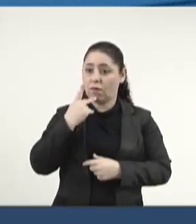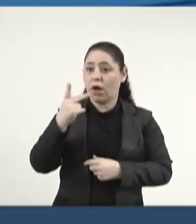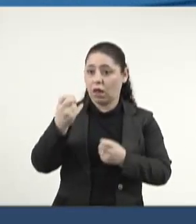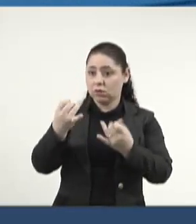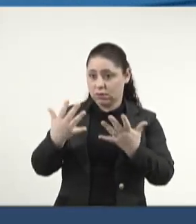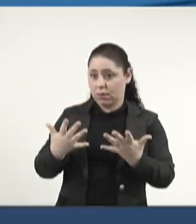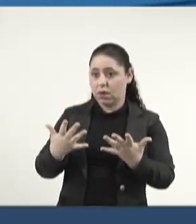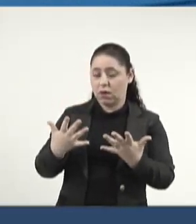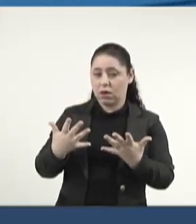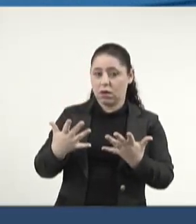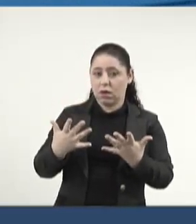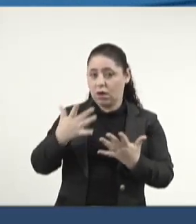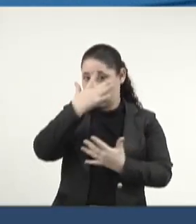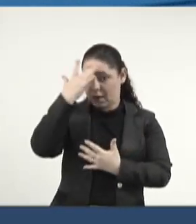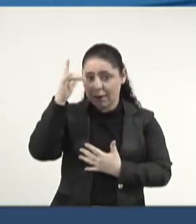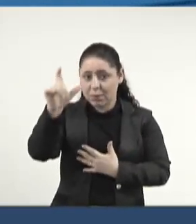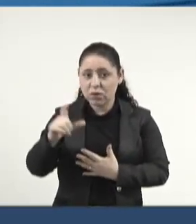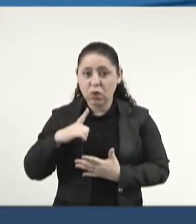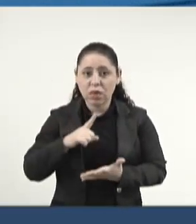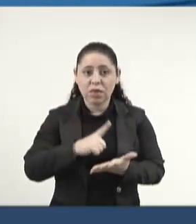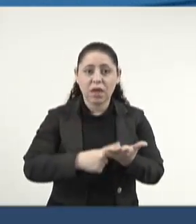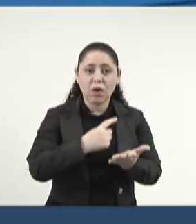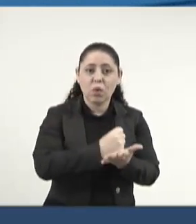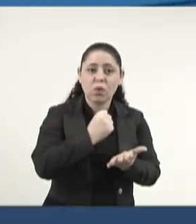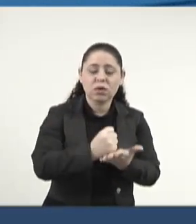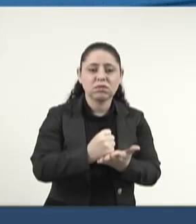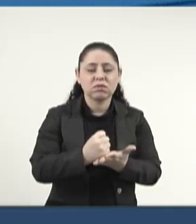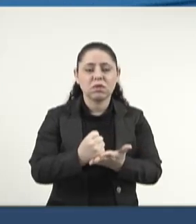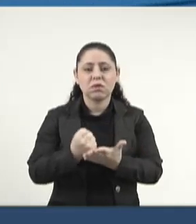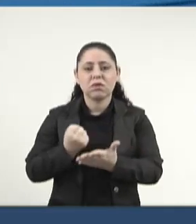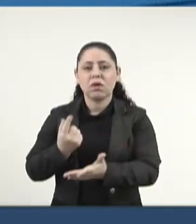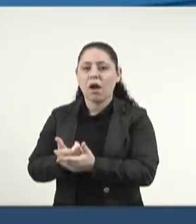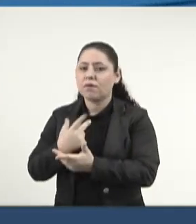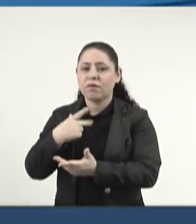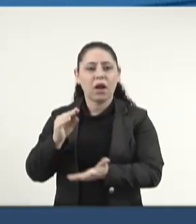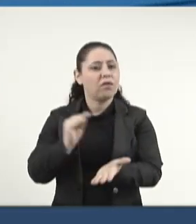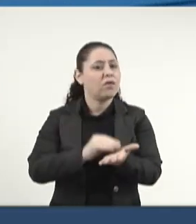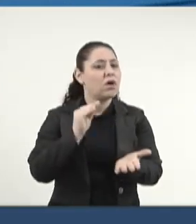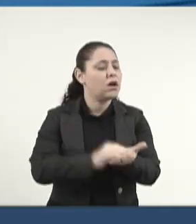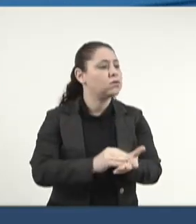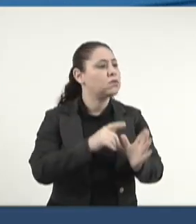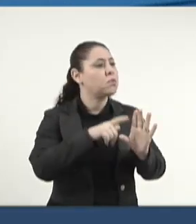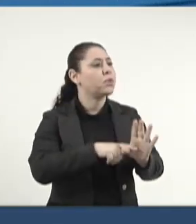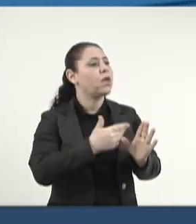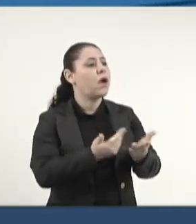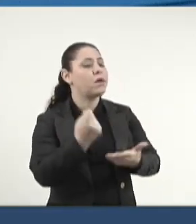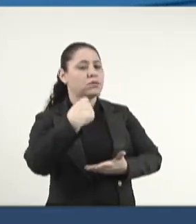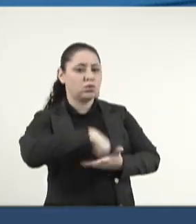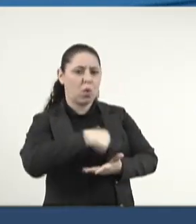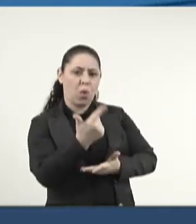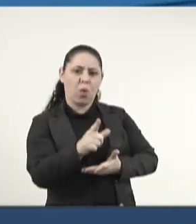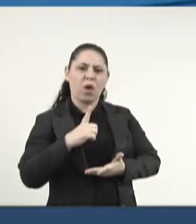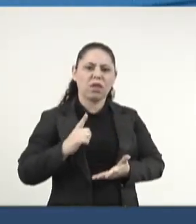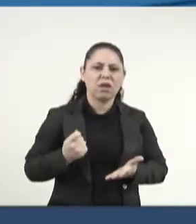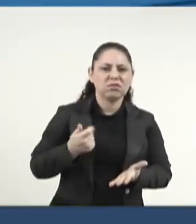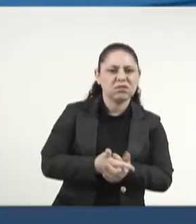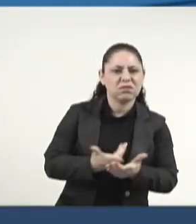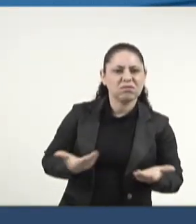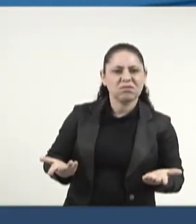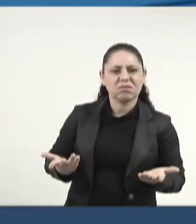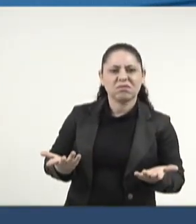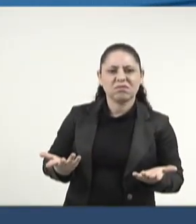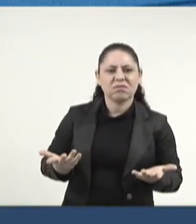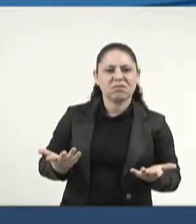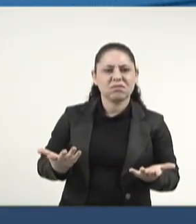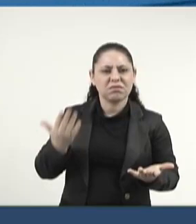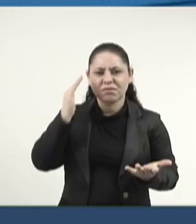está dizendo, a pessoa que tem o contrato não recebeu, foi lá e alega que tem que receber, aí chegou lá e disse que outro recebeu, pelo que eu entendi,